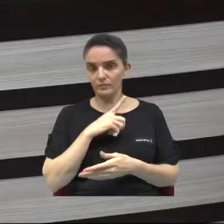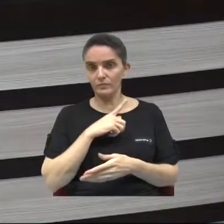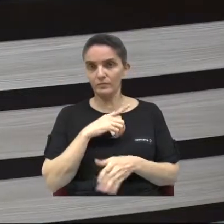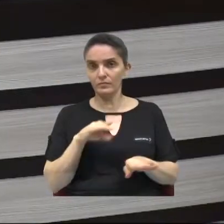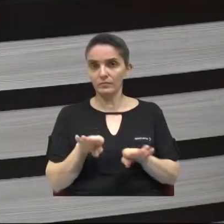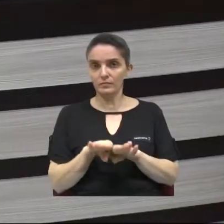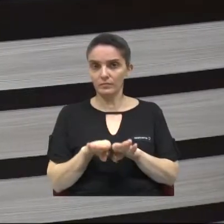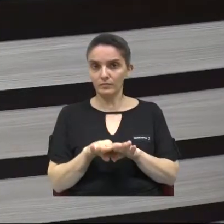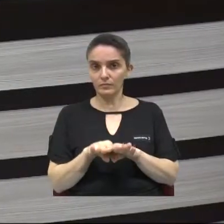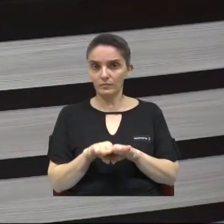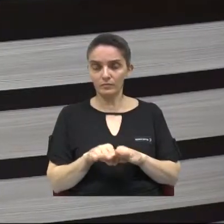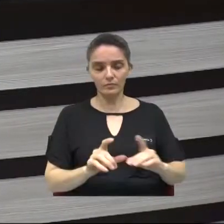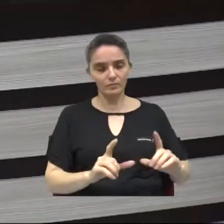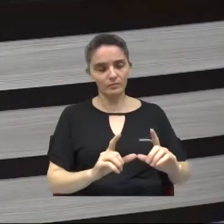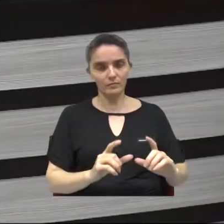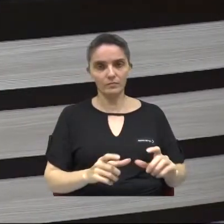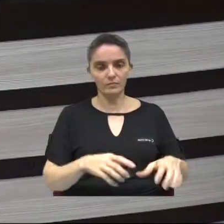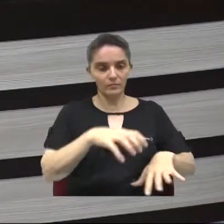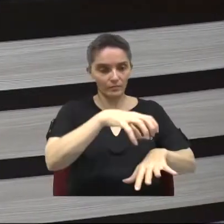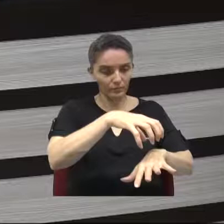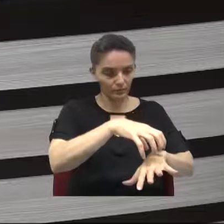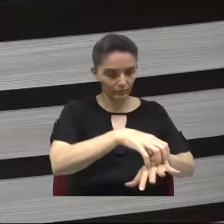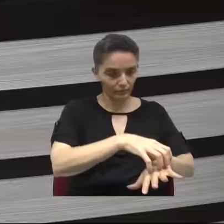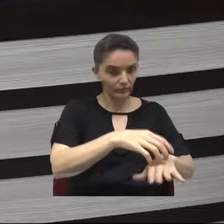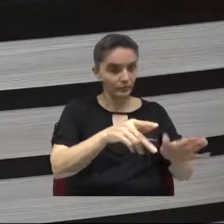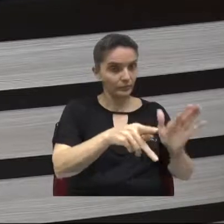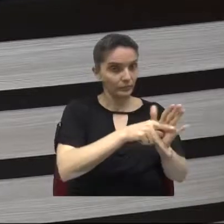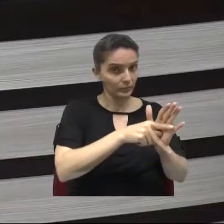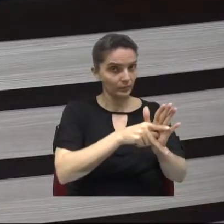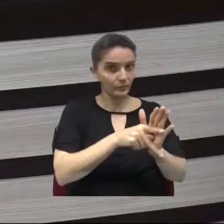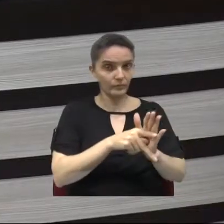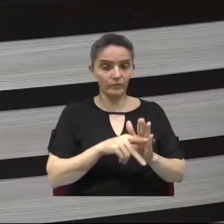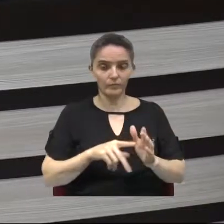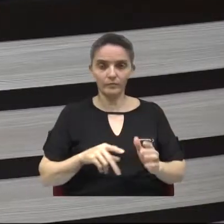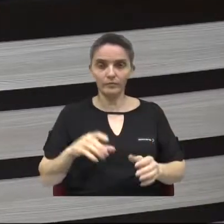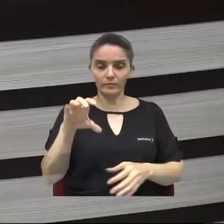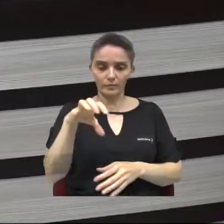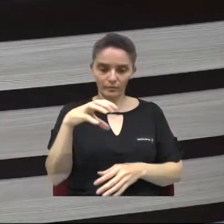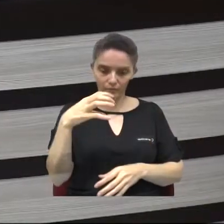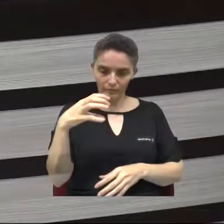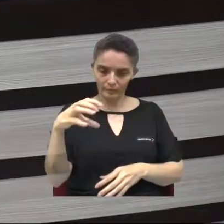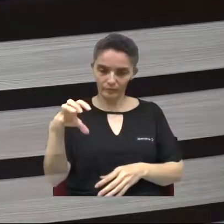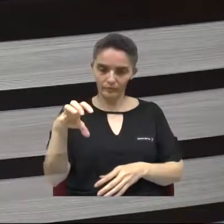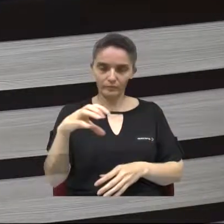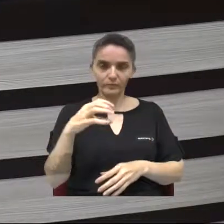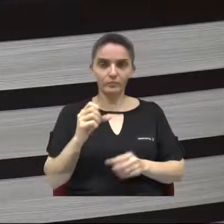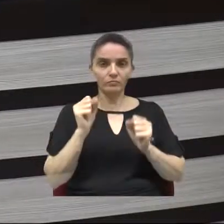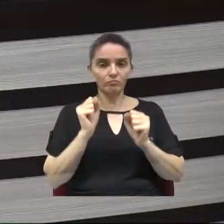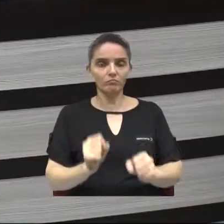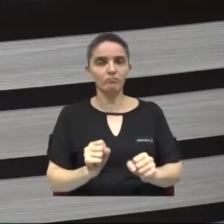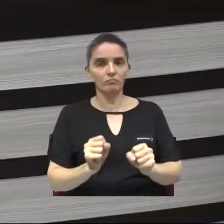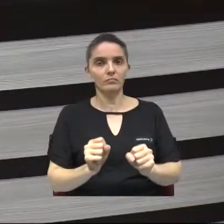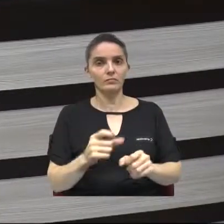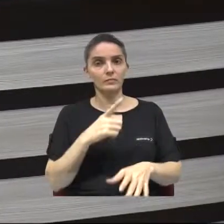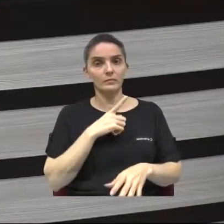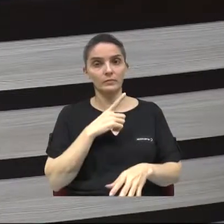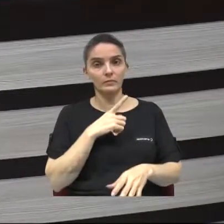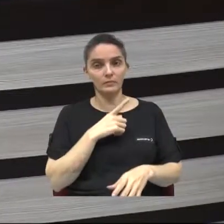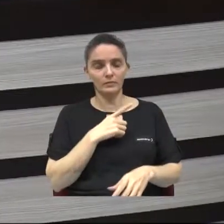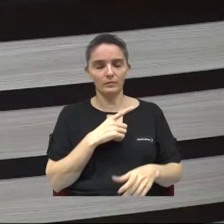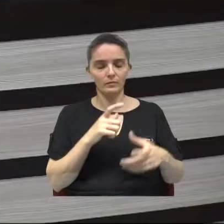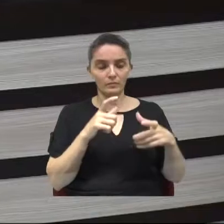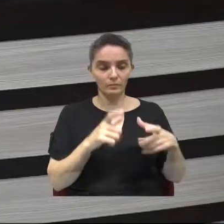de monitorização, como já tem a da Câmara, né, da digital, poderia se criar essa central de